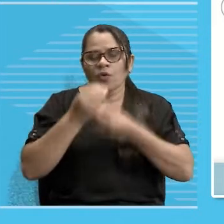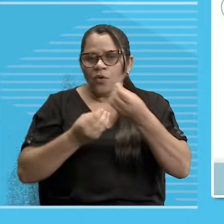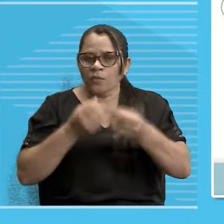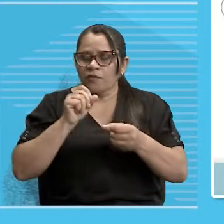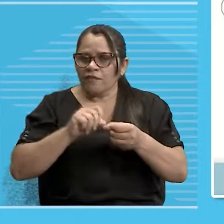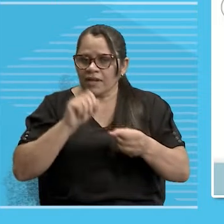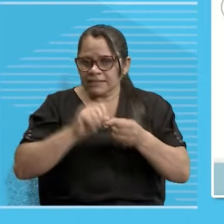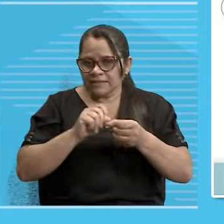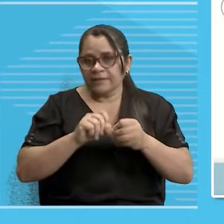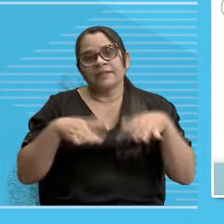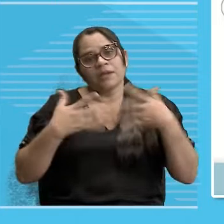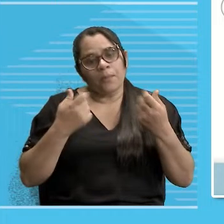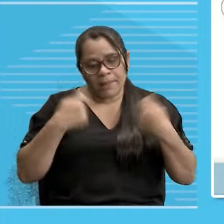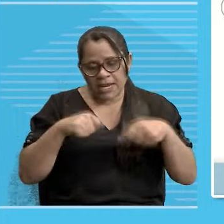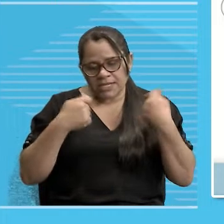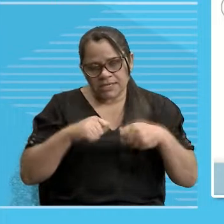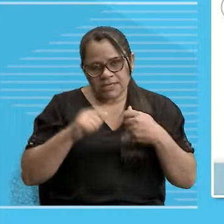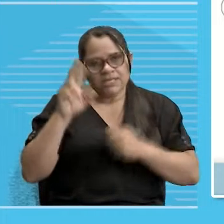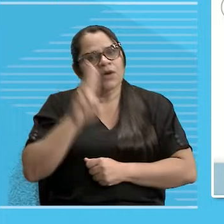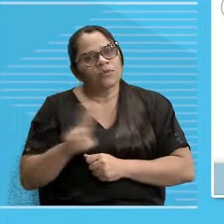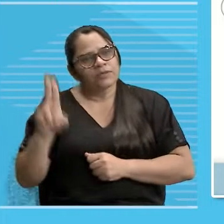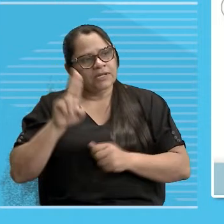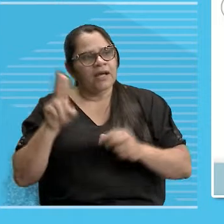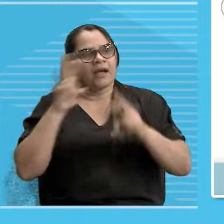eu uso essa relação.